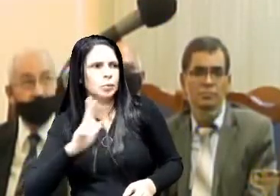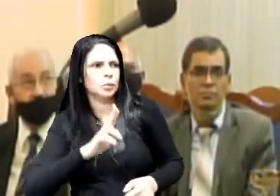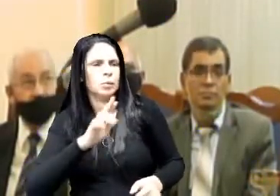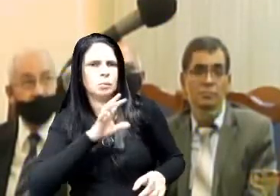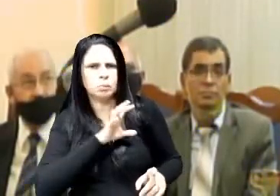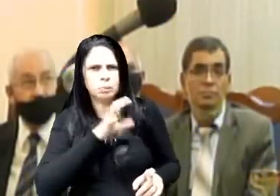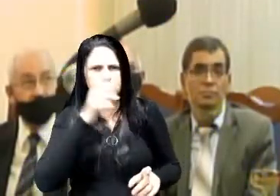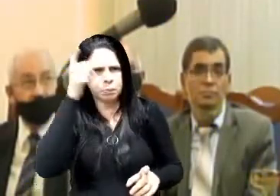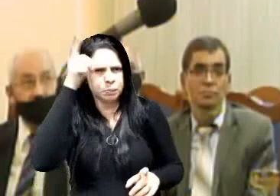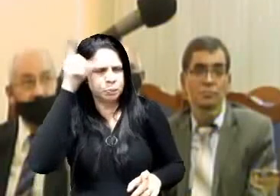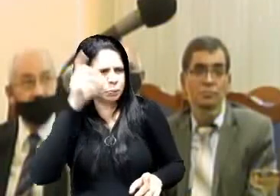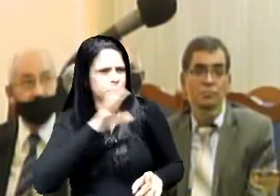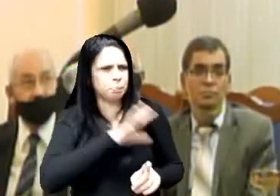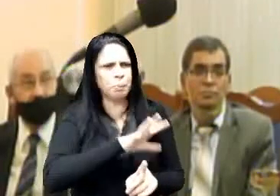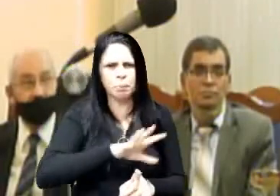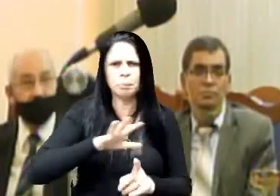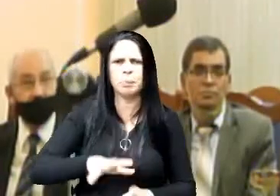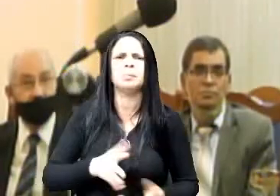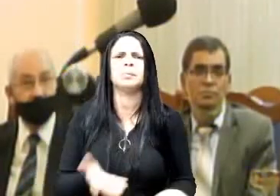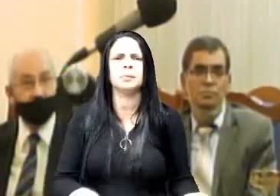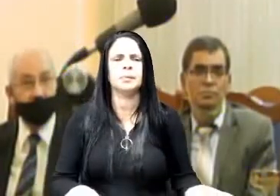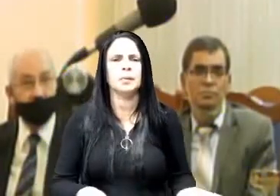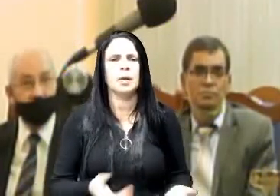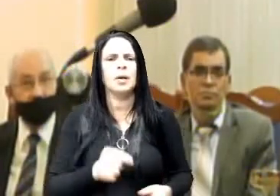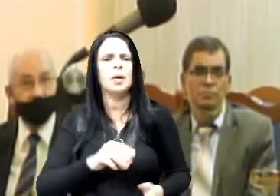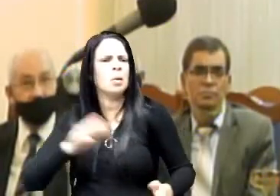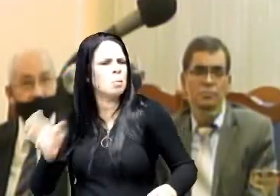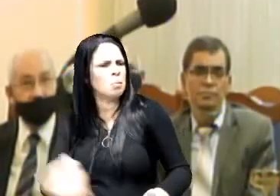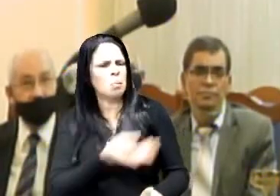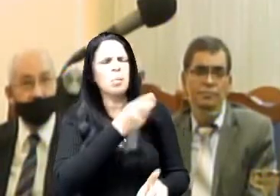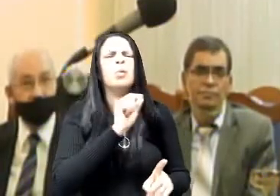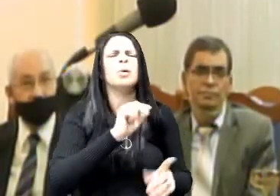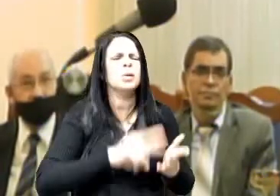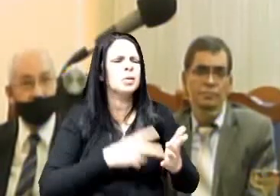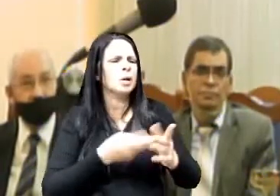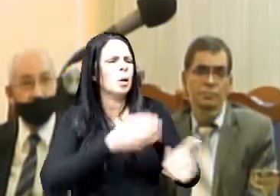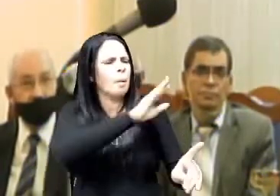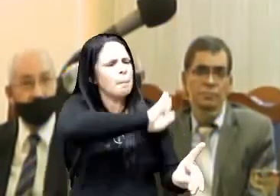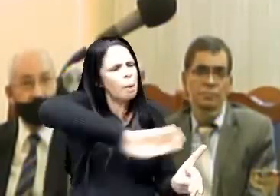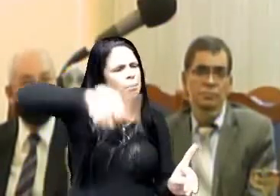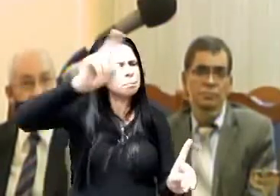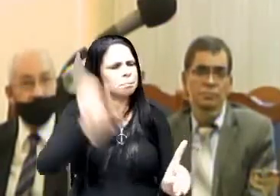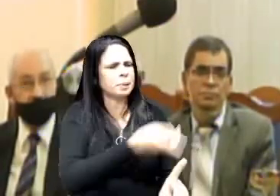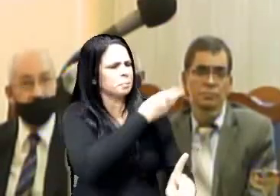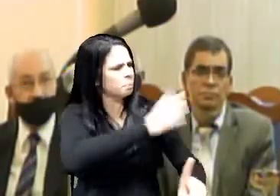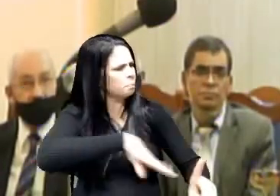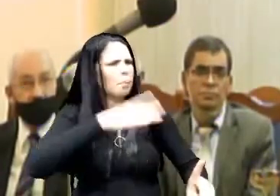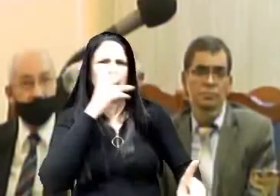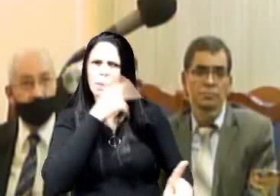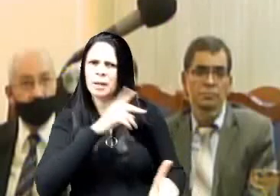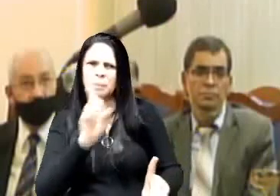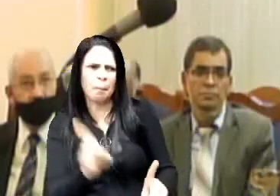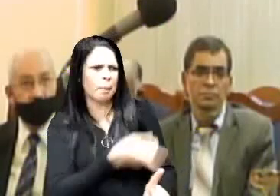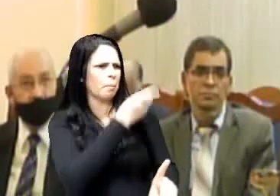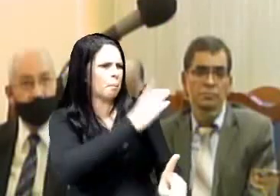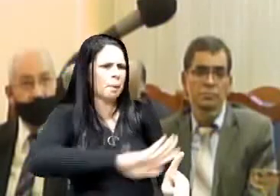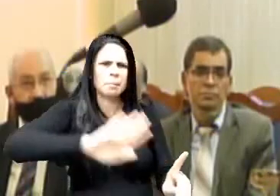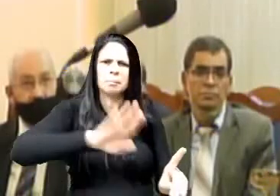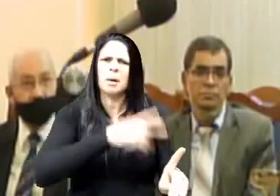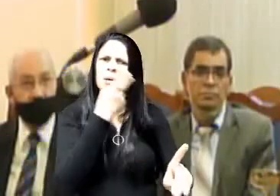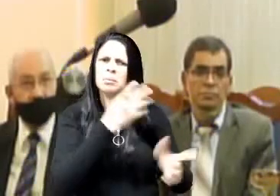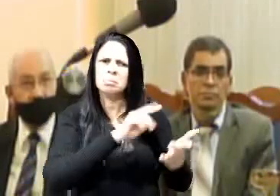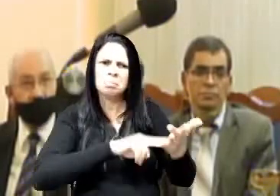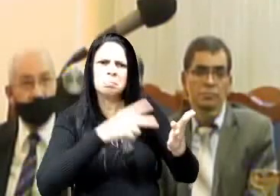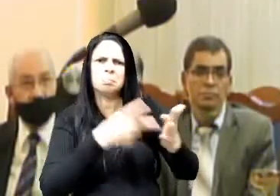É tentar nocautear para jogar no chão e vencer a batalha. Paulo disse, foi-me dado um mensageiro de Satanás para me